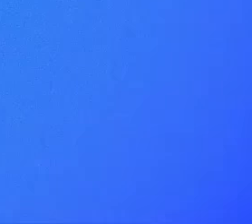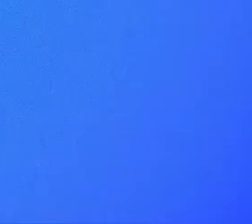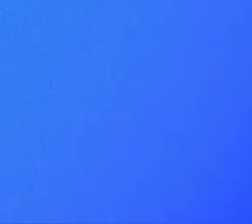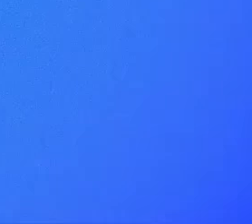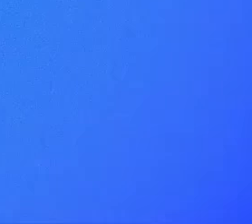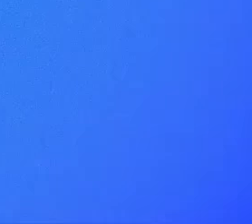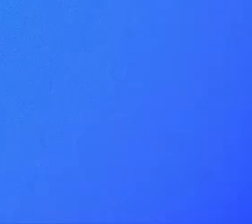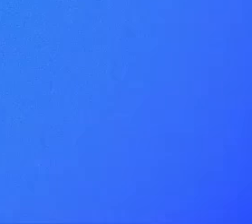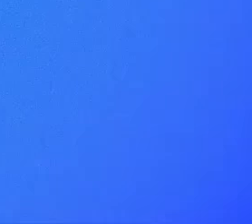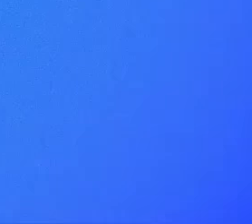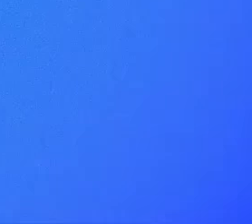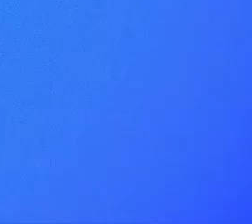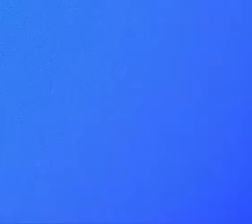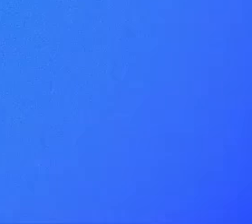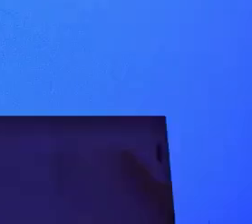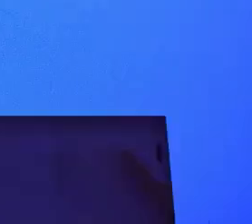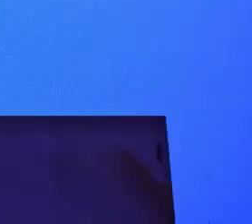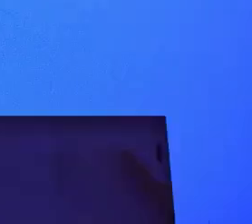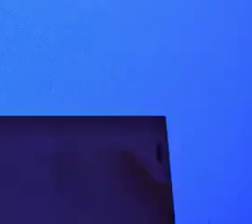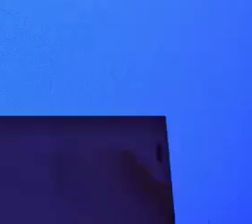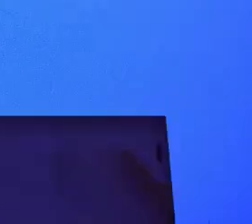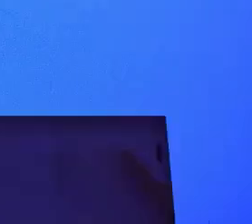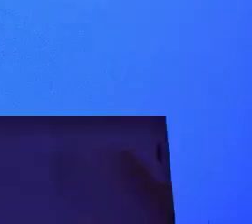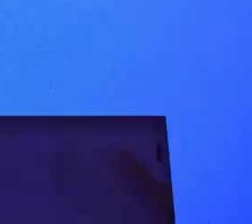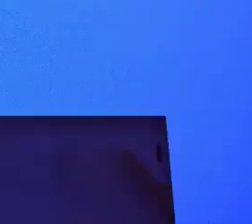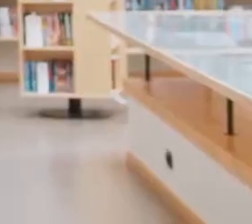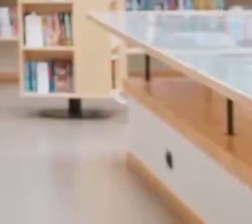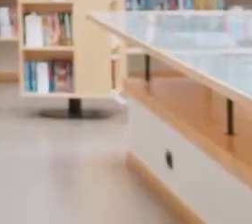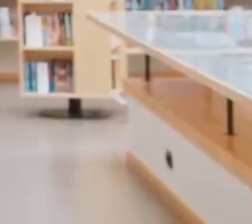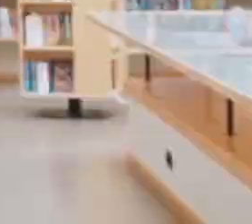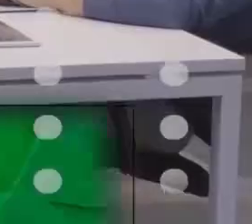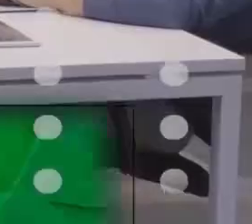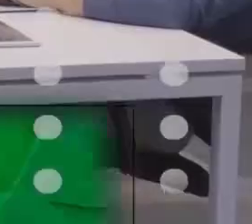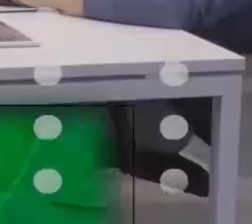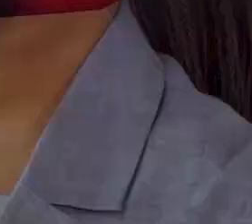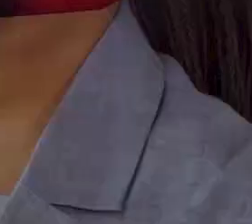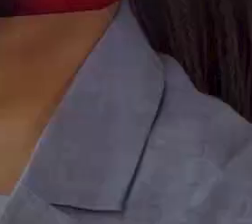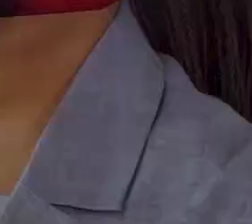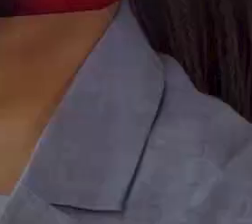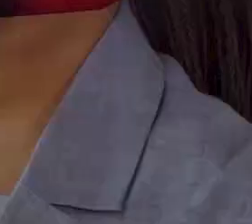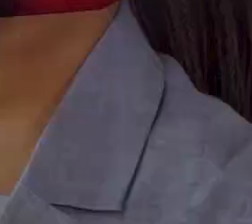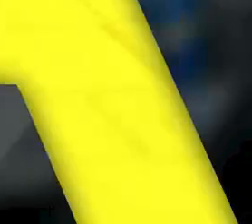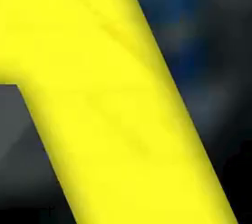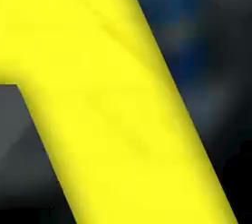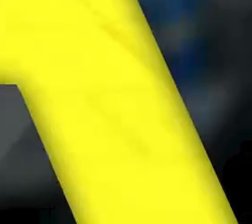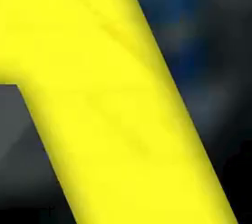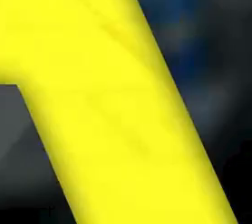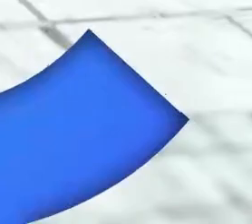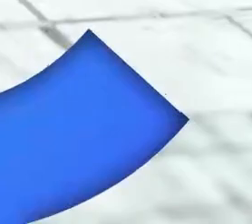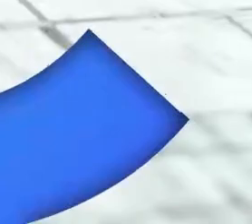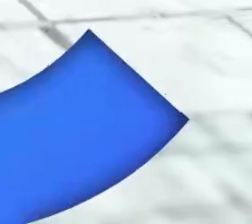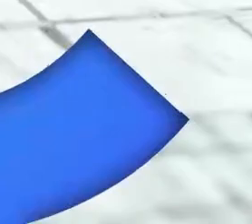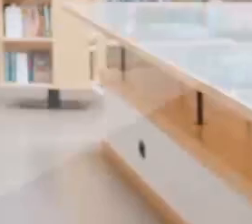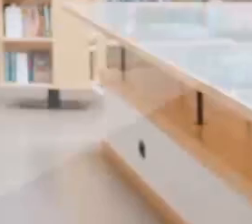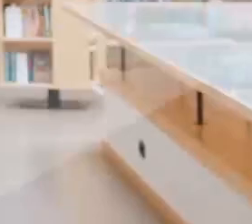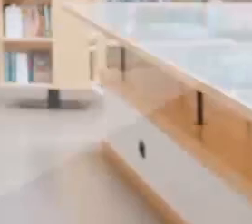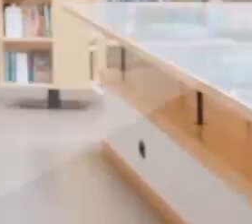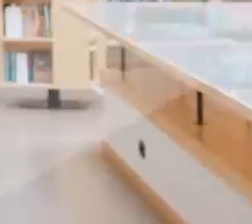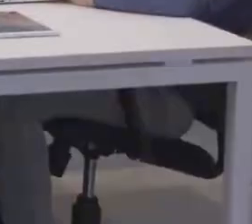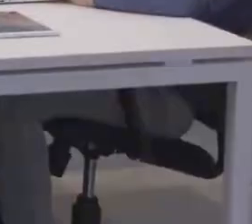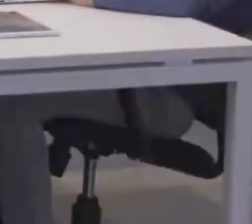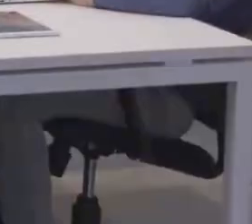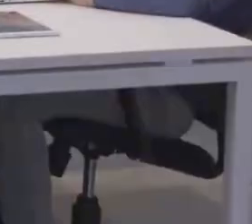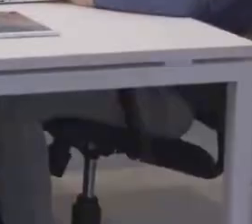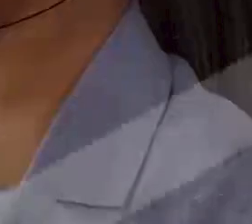Abertura universal, tonalidade azul, letras azul, amarelo e vermelha, formando a palavra ETEPAC.